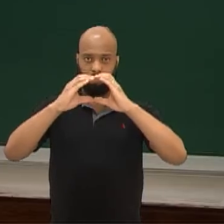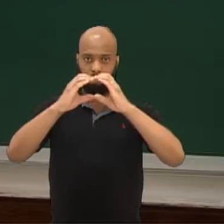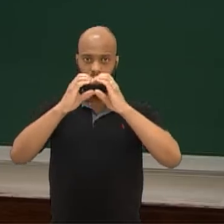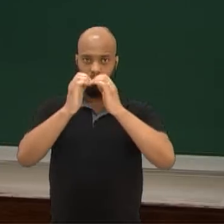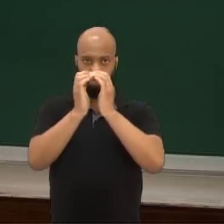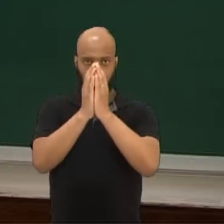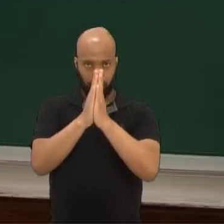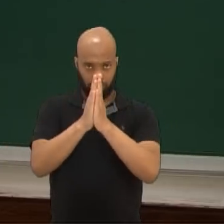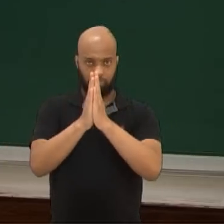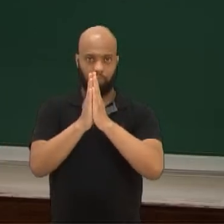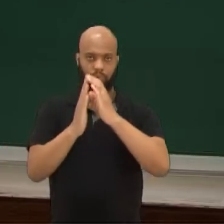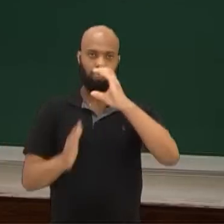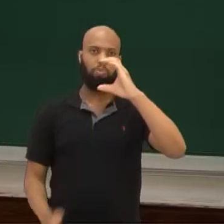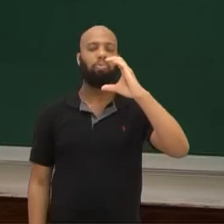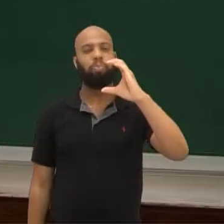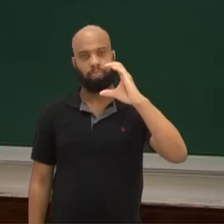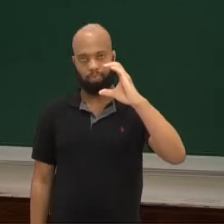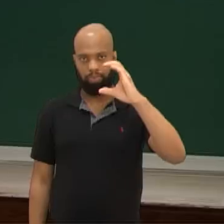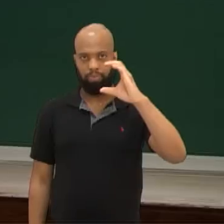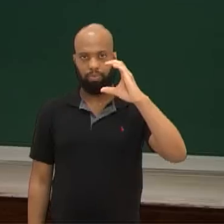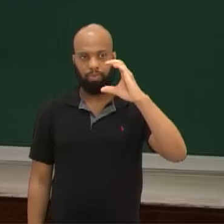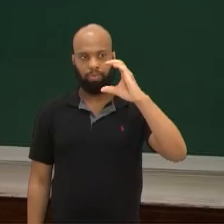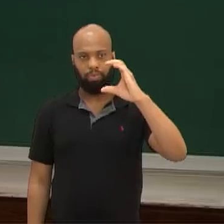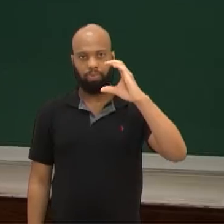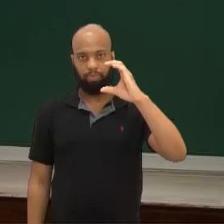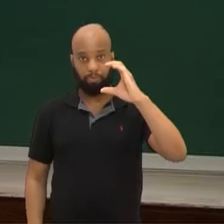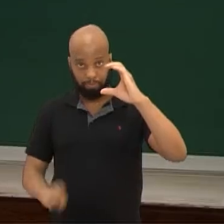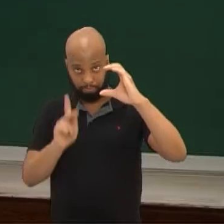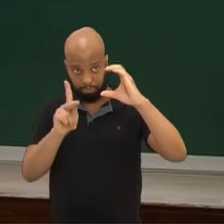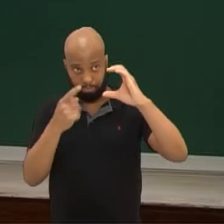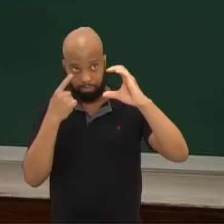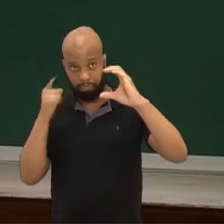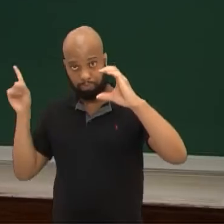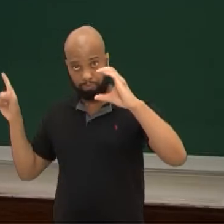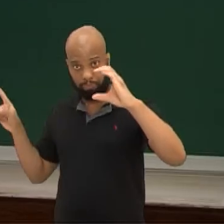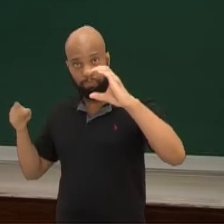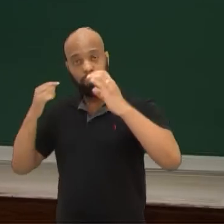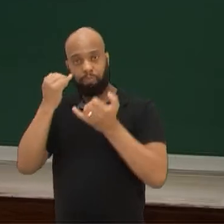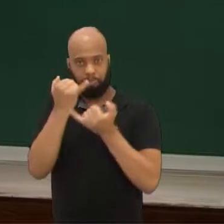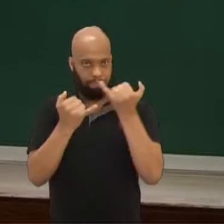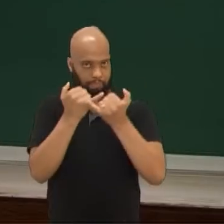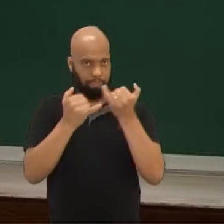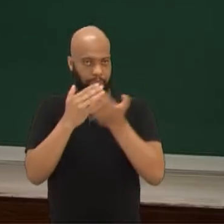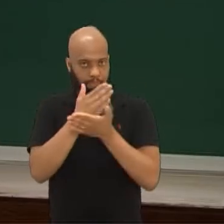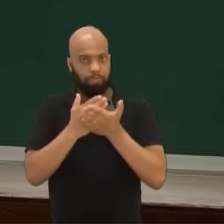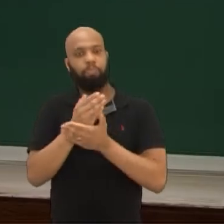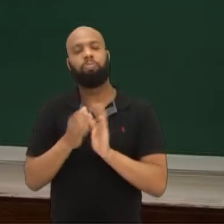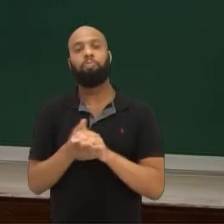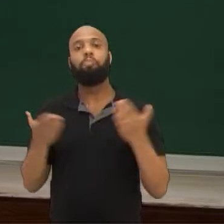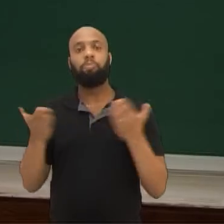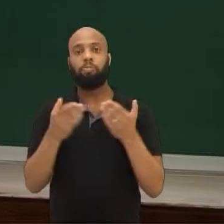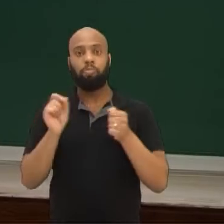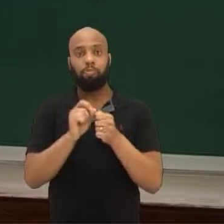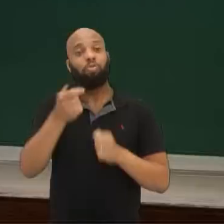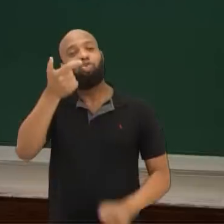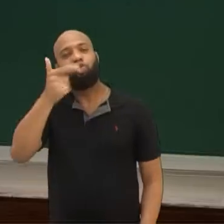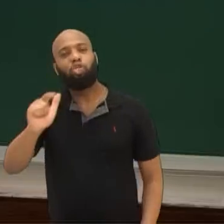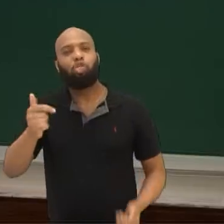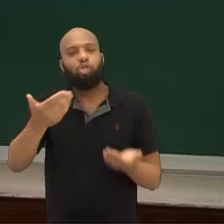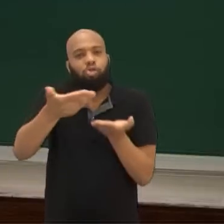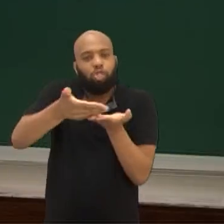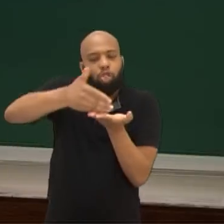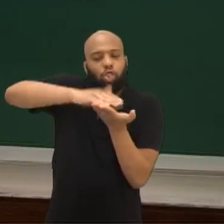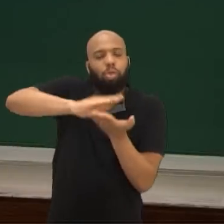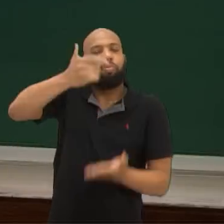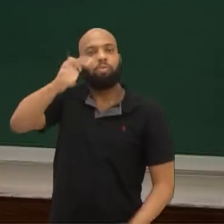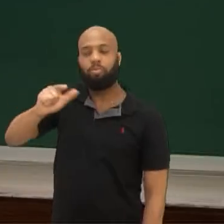meio. Aqui. Tudo bem? Achei a metade. Agora eu vou dobrar ele